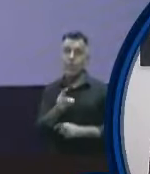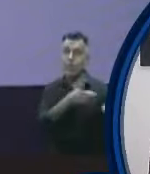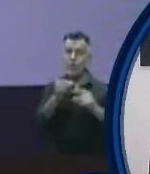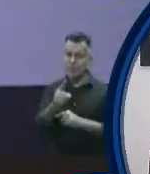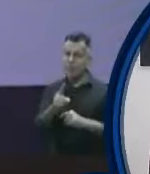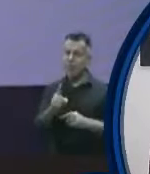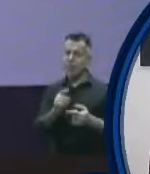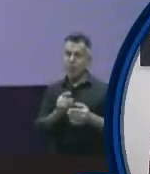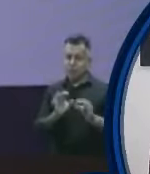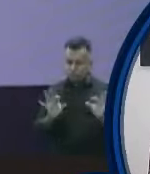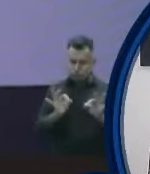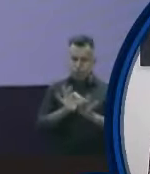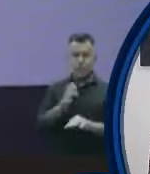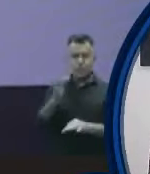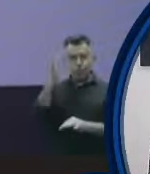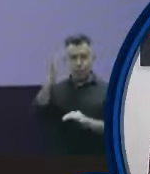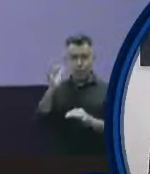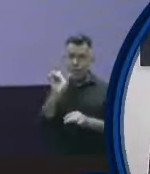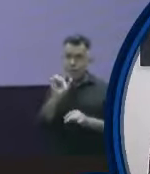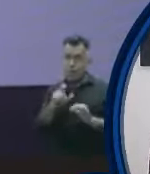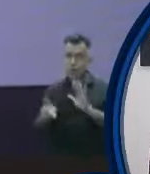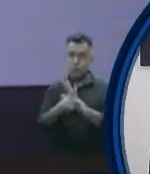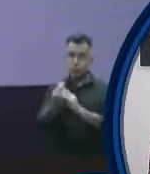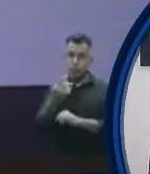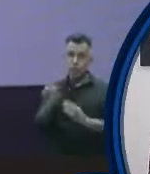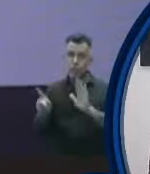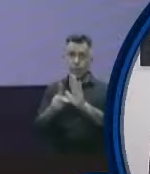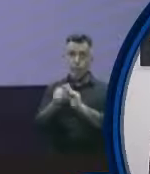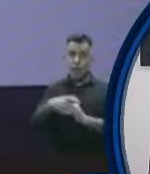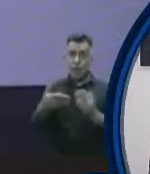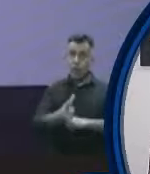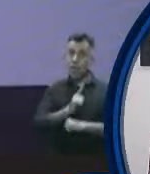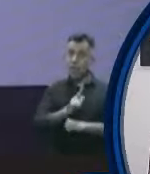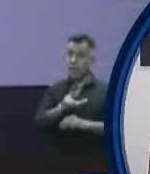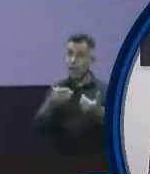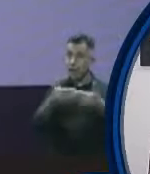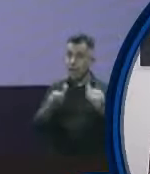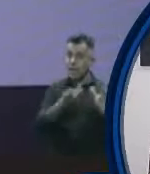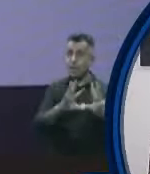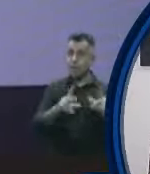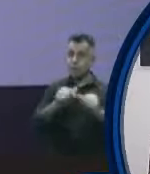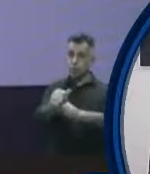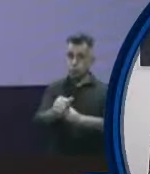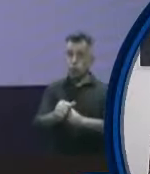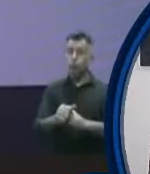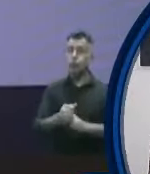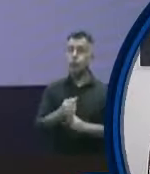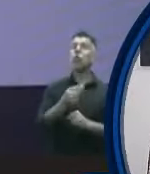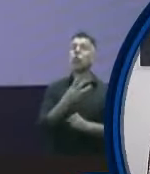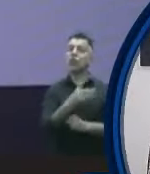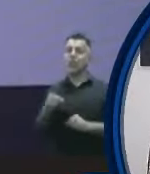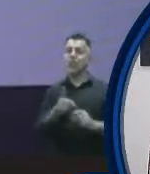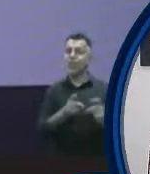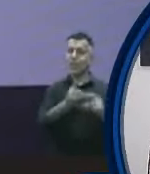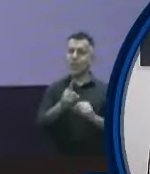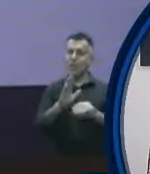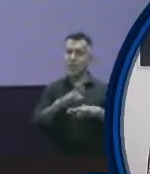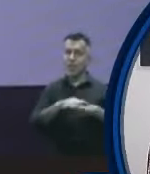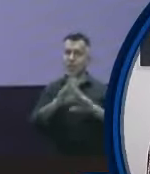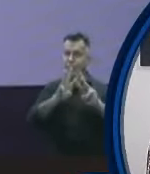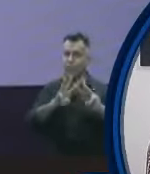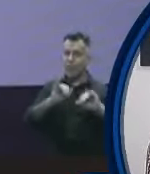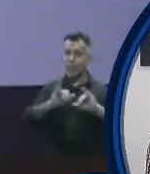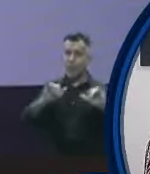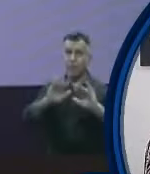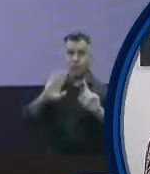gamificado, maduro e tem até uma moeda própria. Agora, ele estará aberto para os sellers do 3P montarem suas próprias campanhas